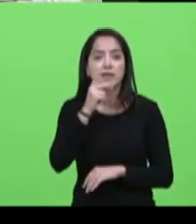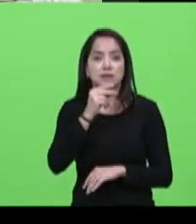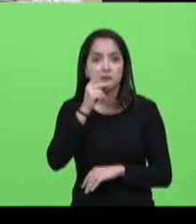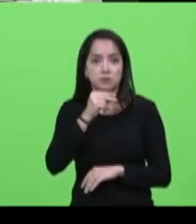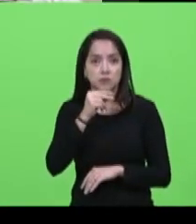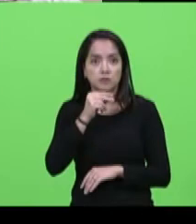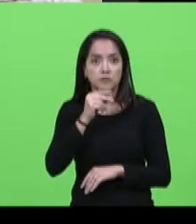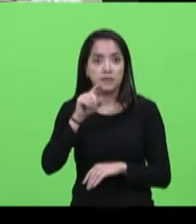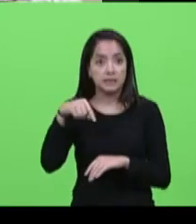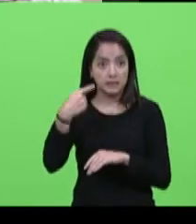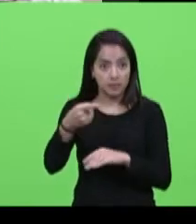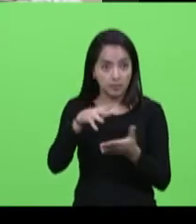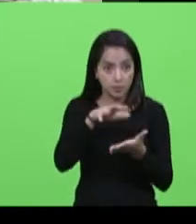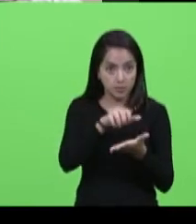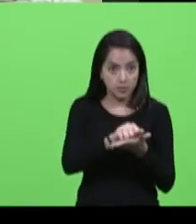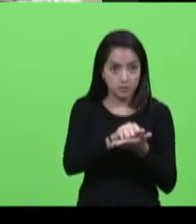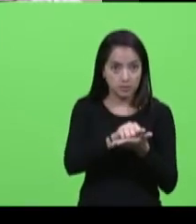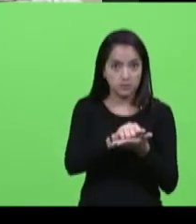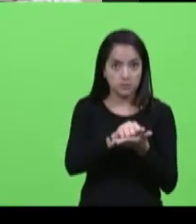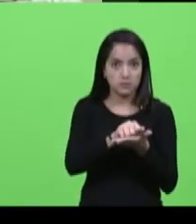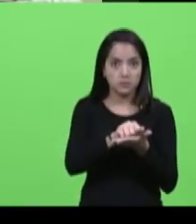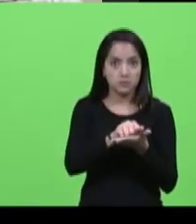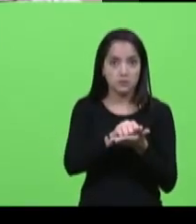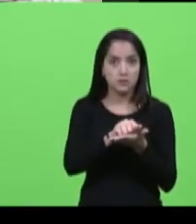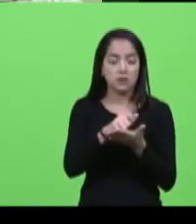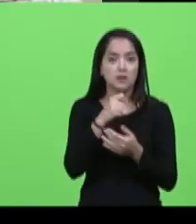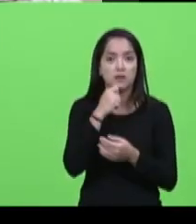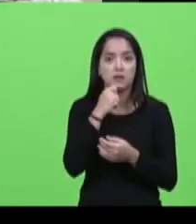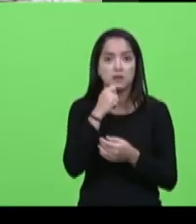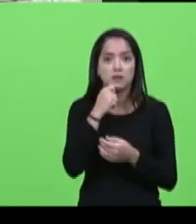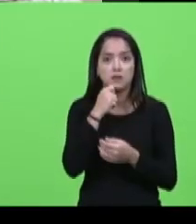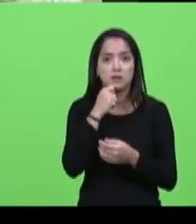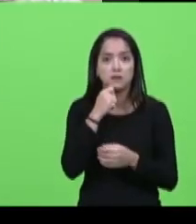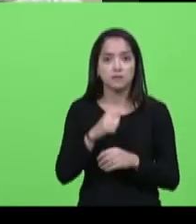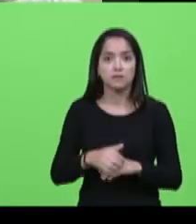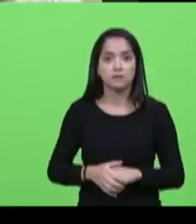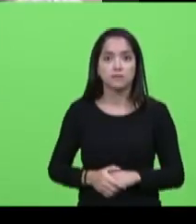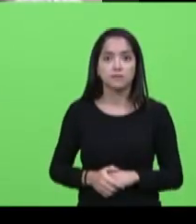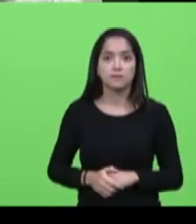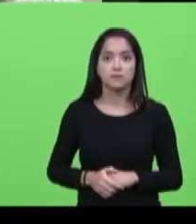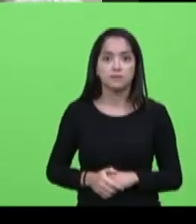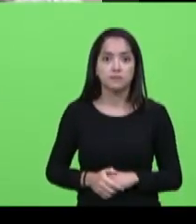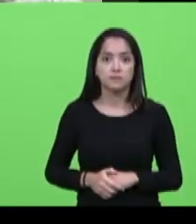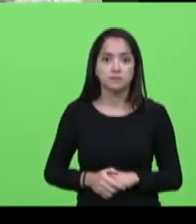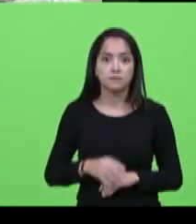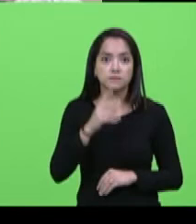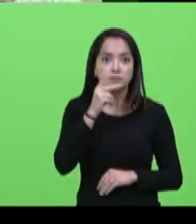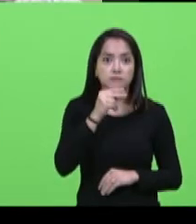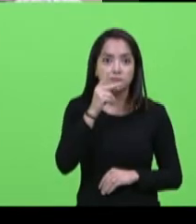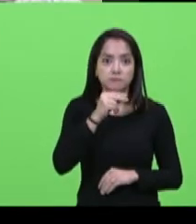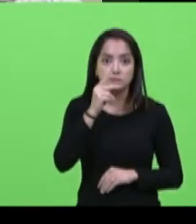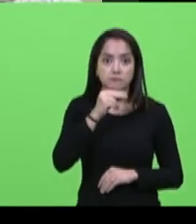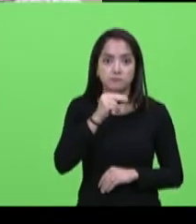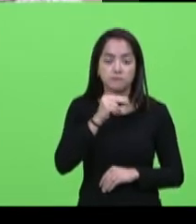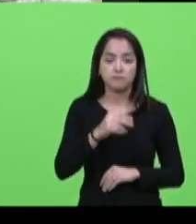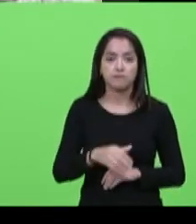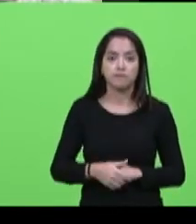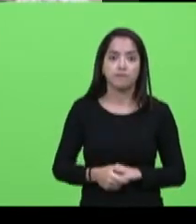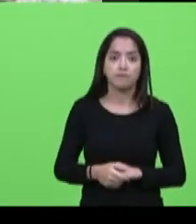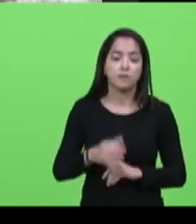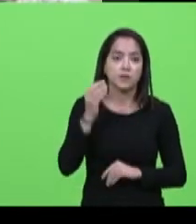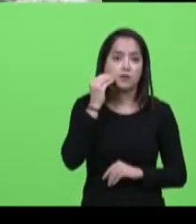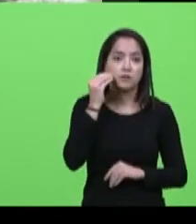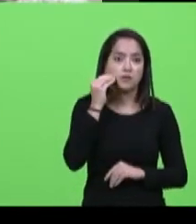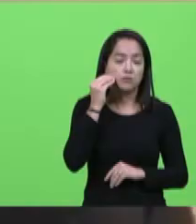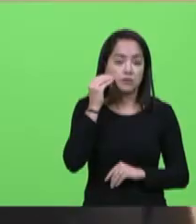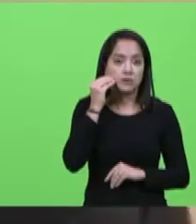inscrita... Deputada Ana. Deputada Ana Campagnolo. Deputado Kennedy. Olha, eu tenho tentado ficar